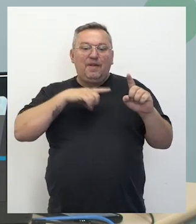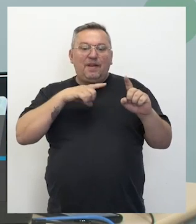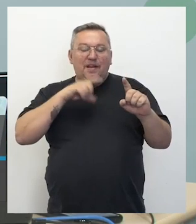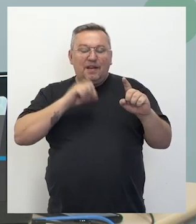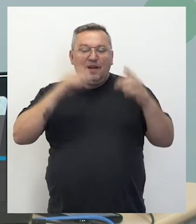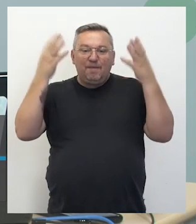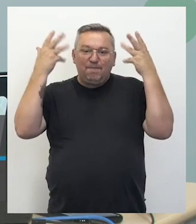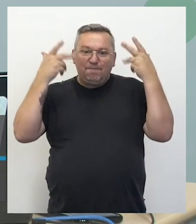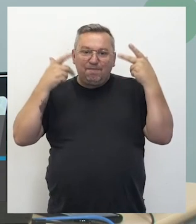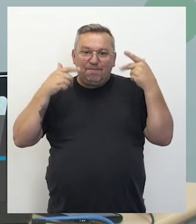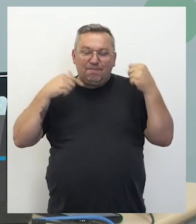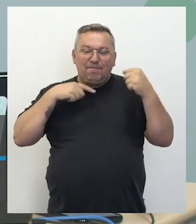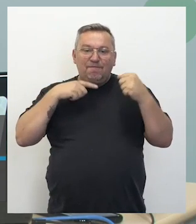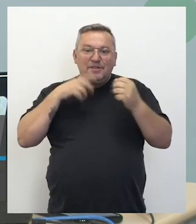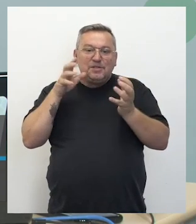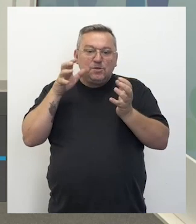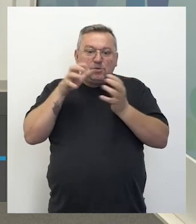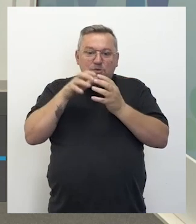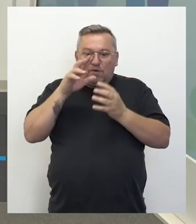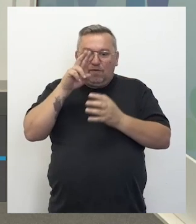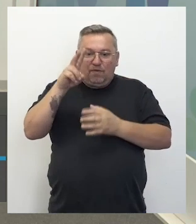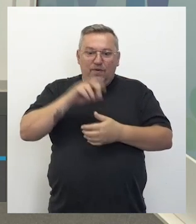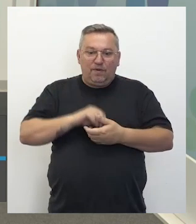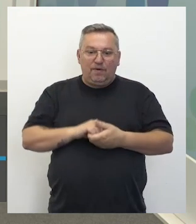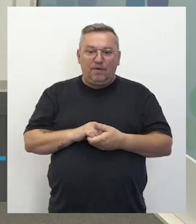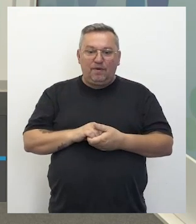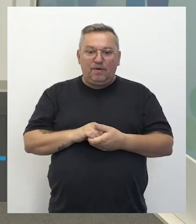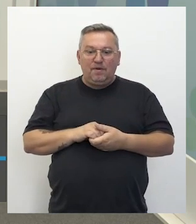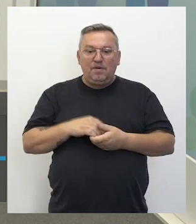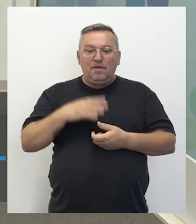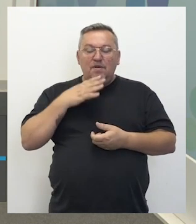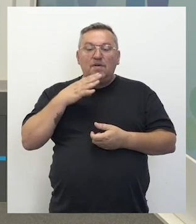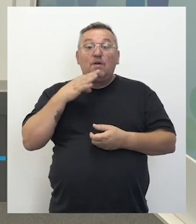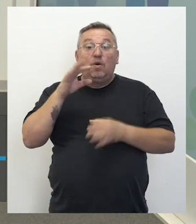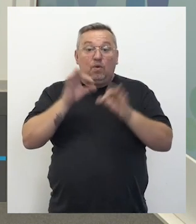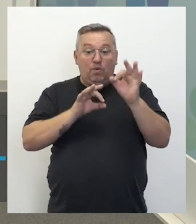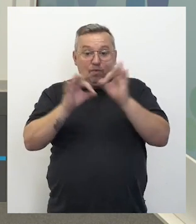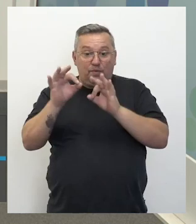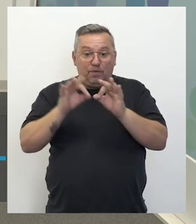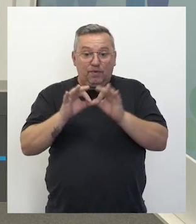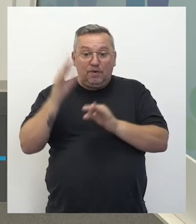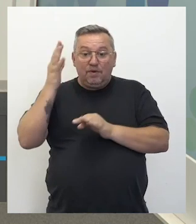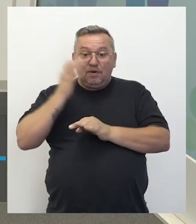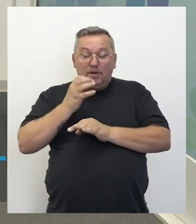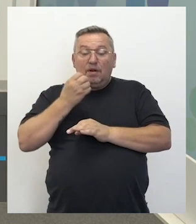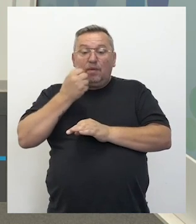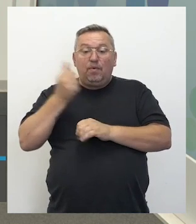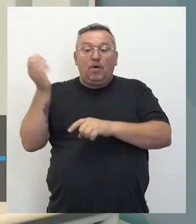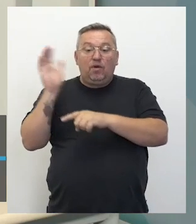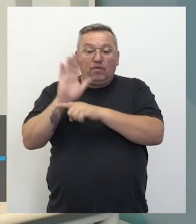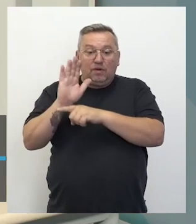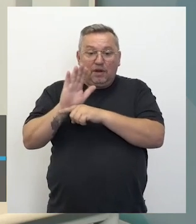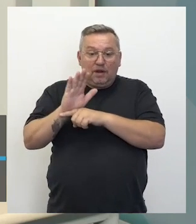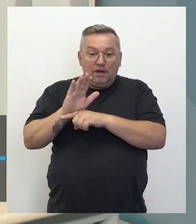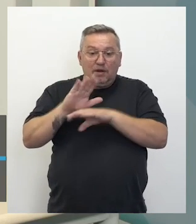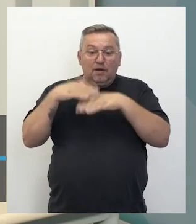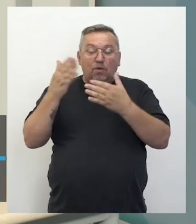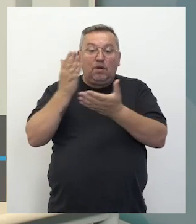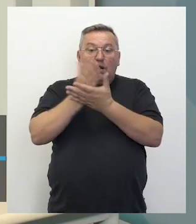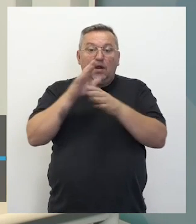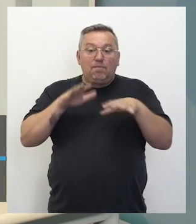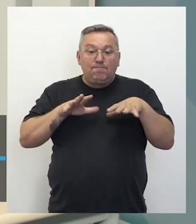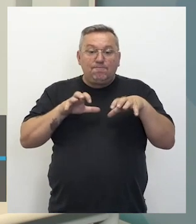animais que têm mordidas bem fortes. A Pro Sandra tá falando aqui que ela conhece o projeto, que é muito sério e que vale a pena ajudar. Então, aí, quando passar a pandemia,